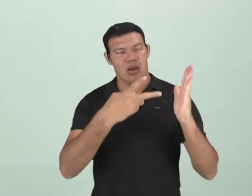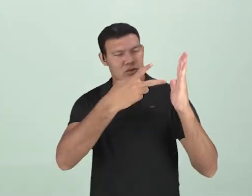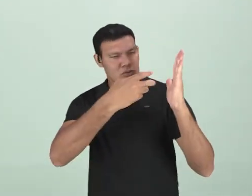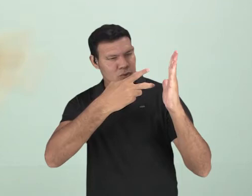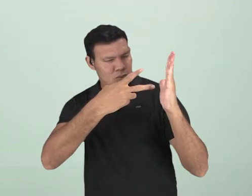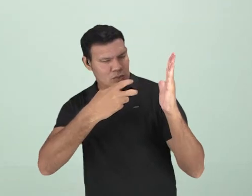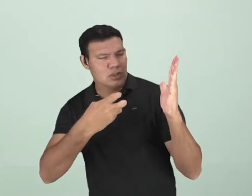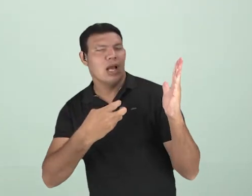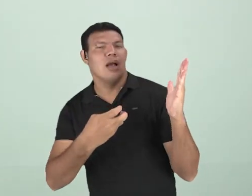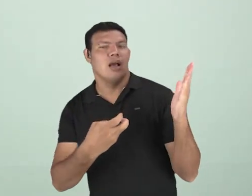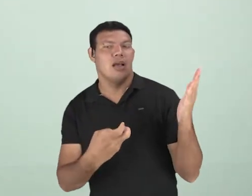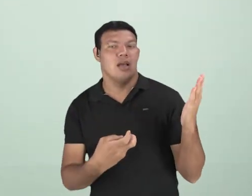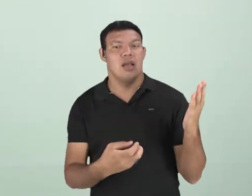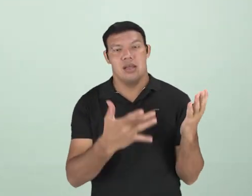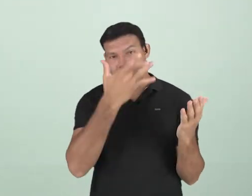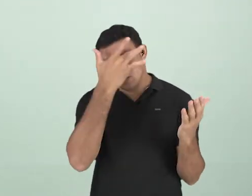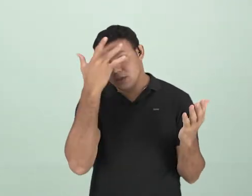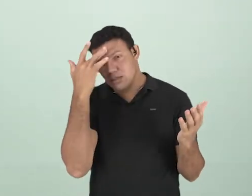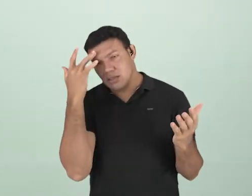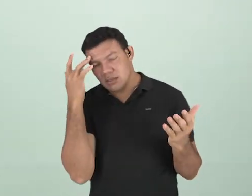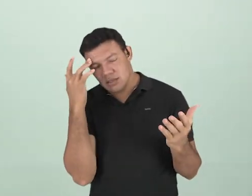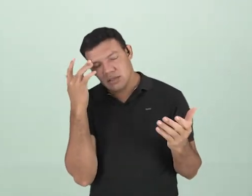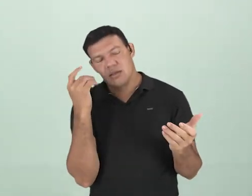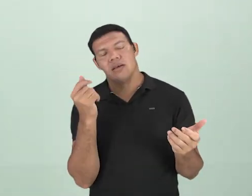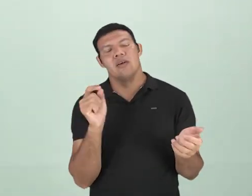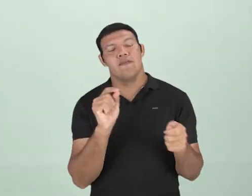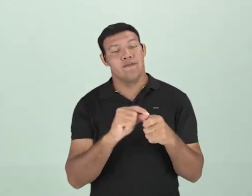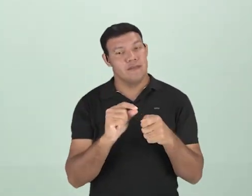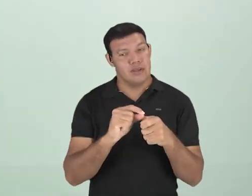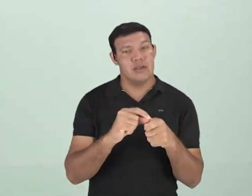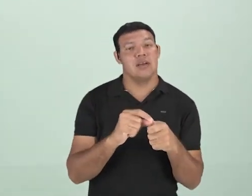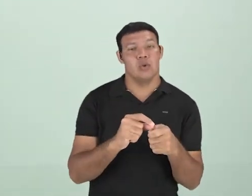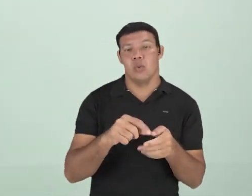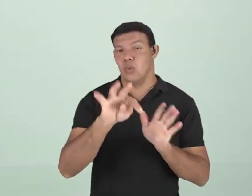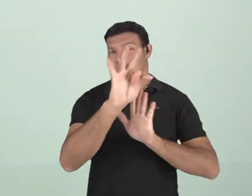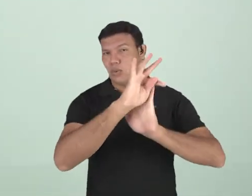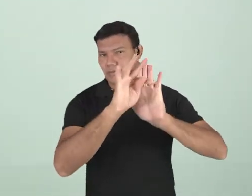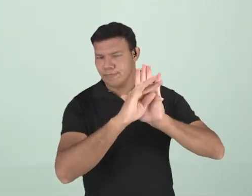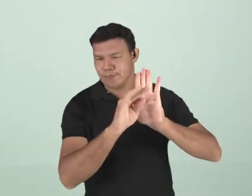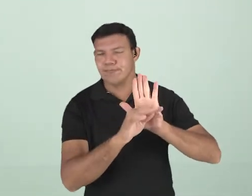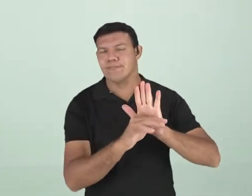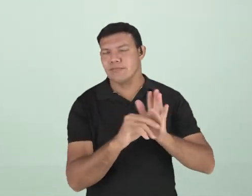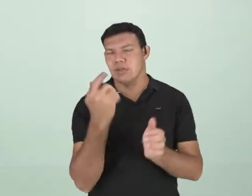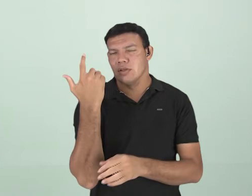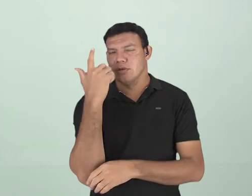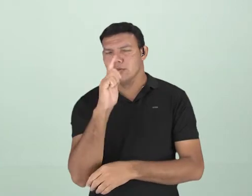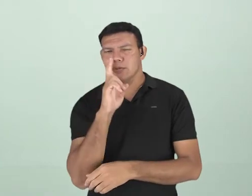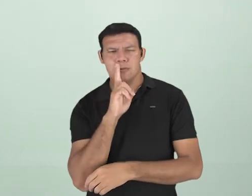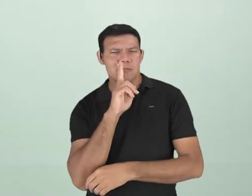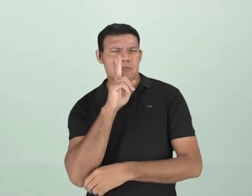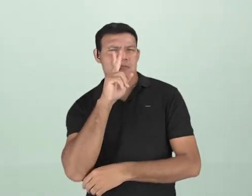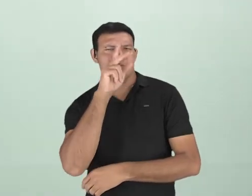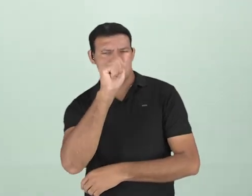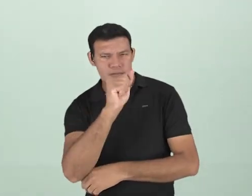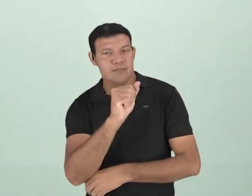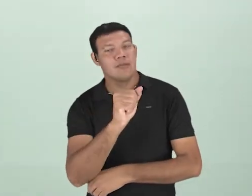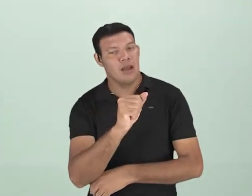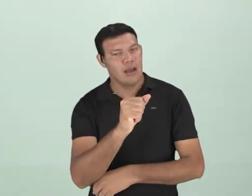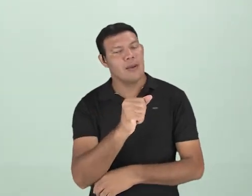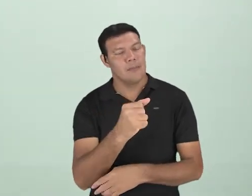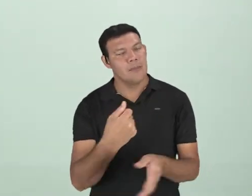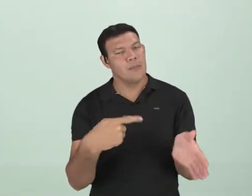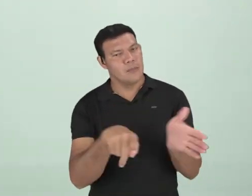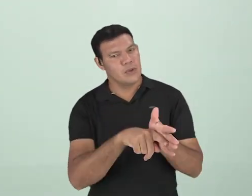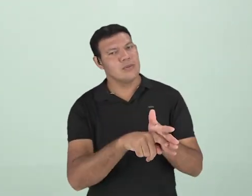que o leitor, o público faz, é que o texto ele começa a criar força, se tornar arte,